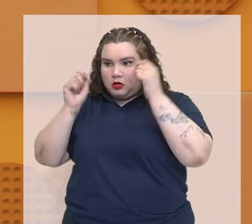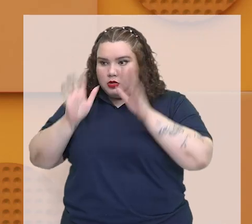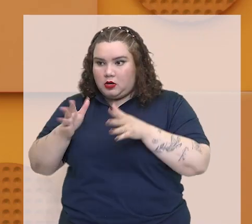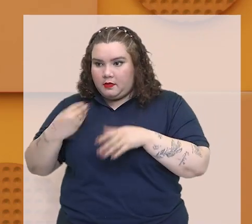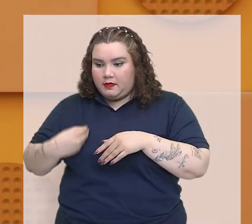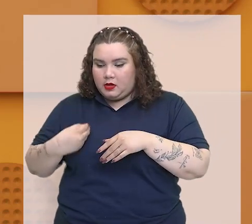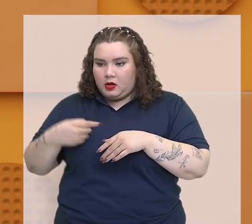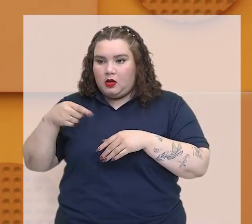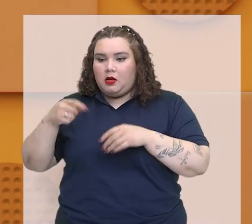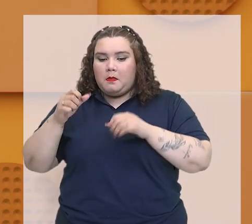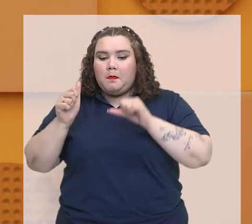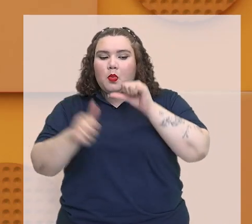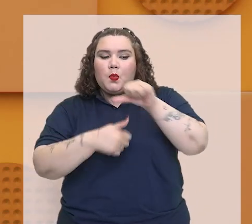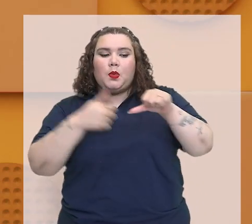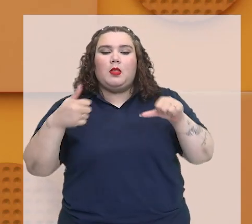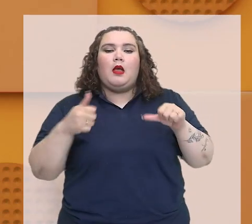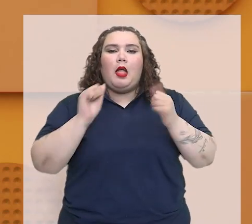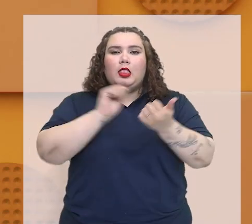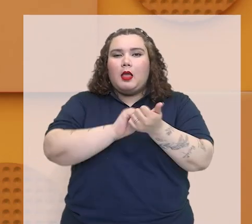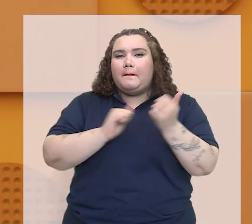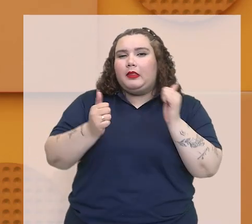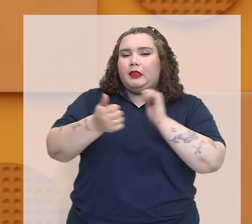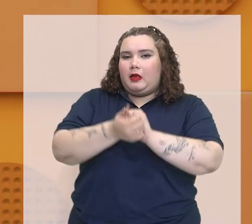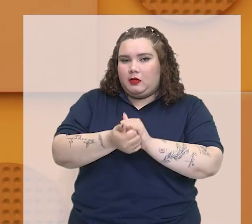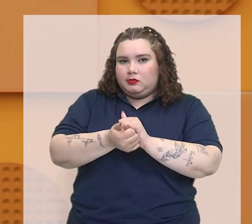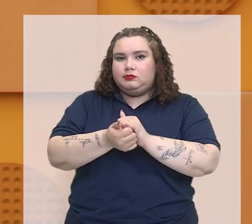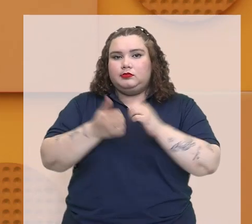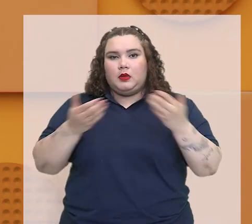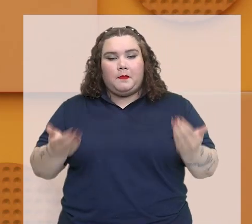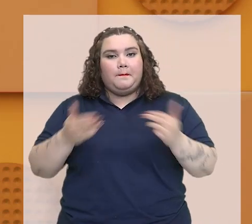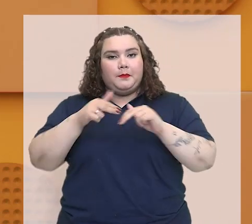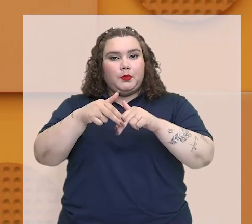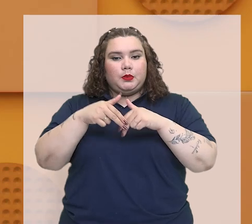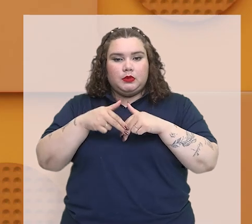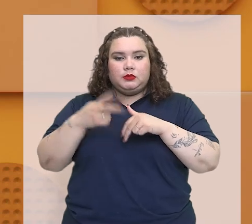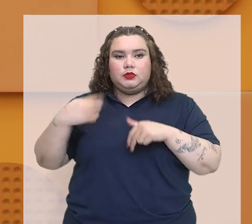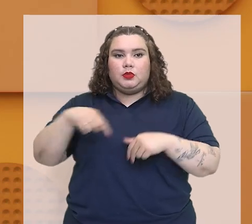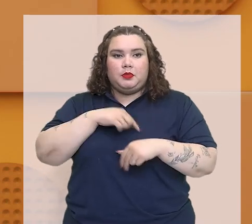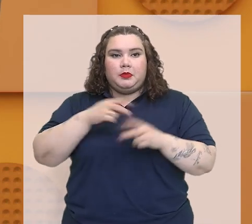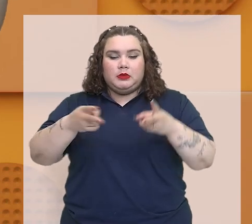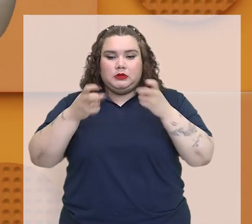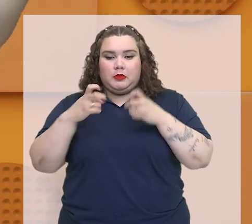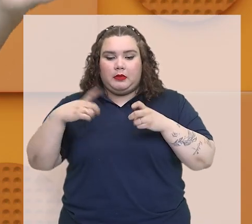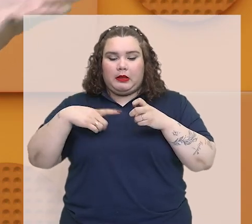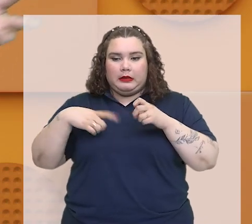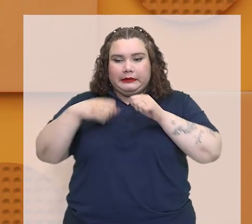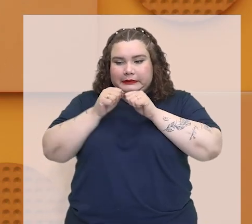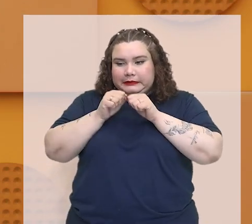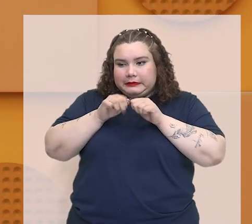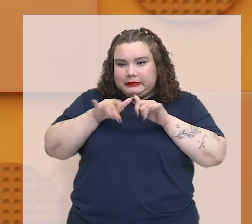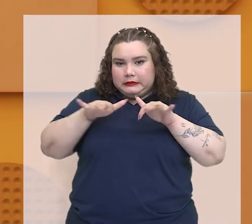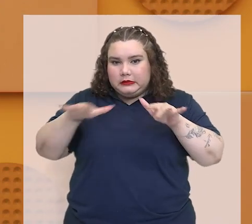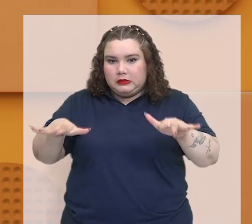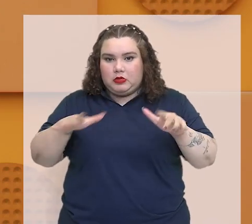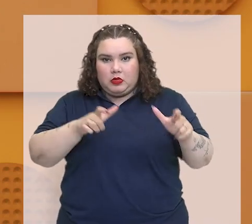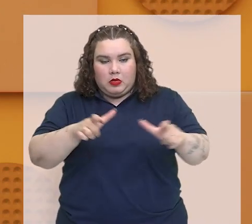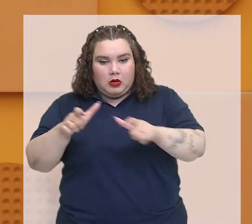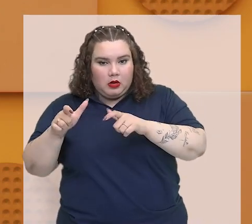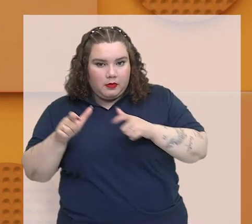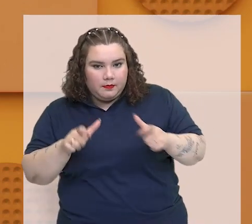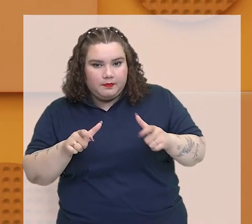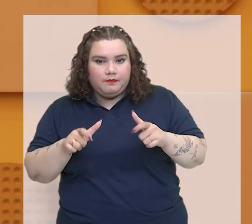vão, de certa forma, melhorar. Né? Então, exatamente por isso, como a gente vai ter uma grande extensão territorial, inclusive, não é